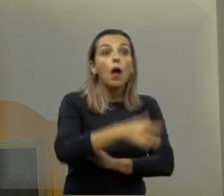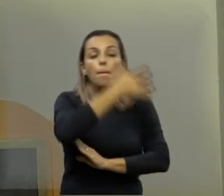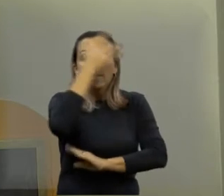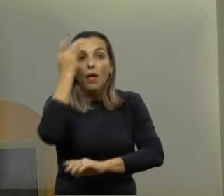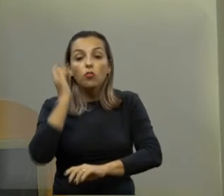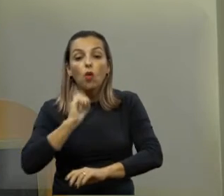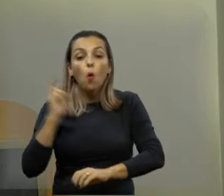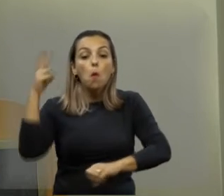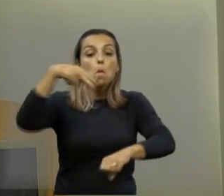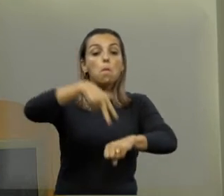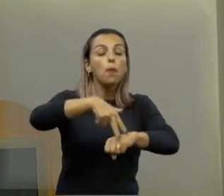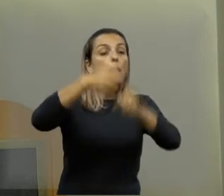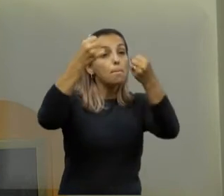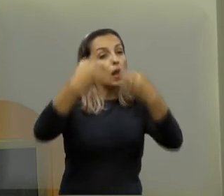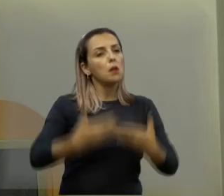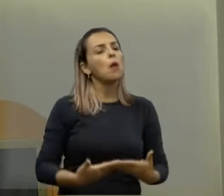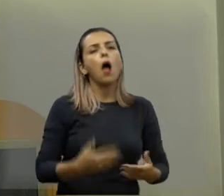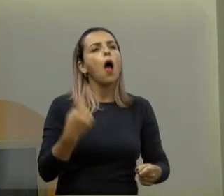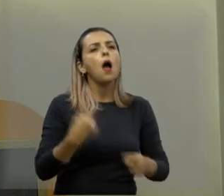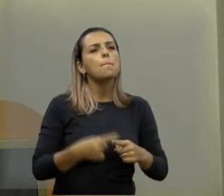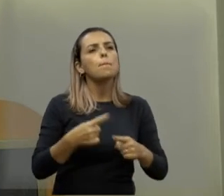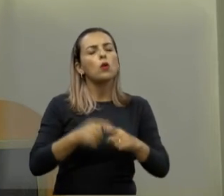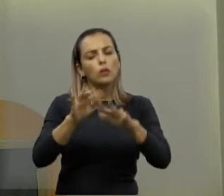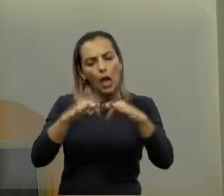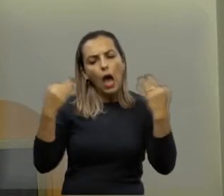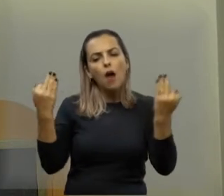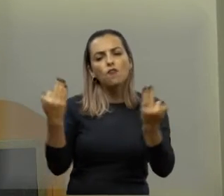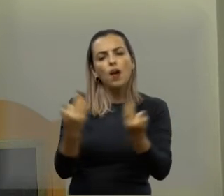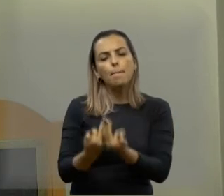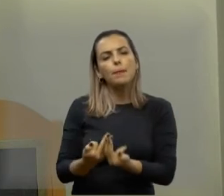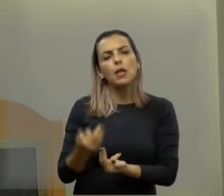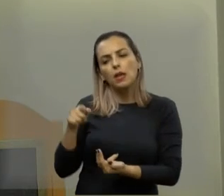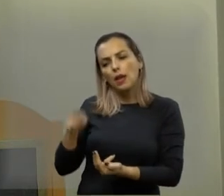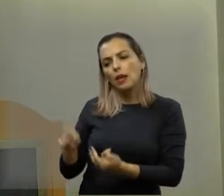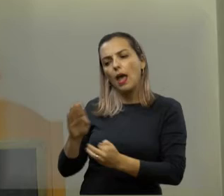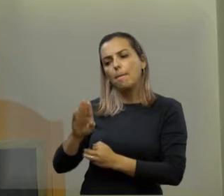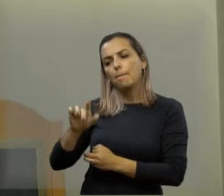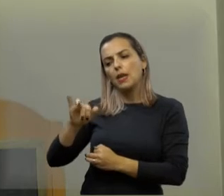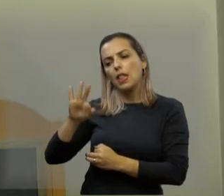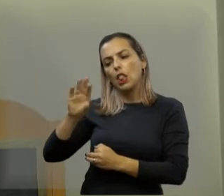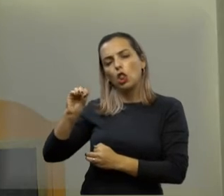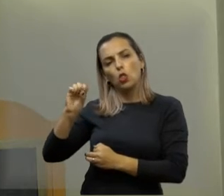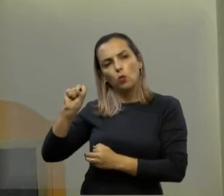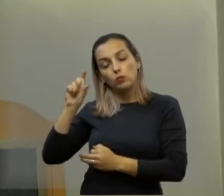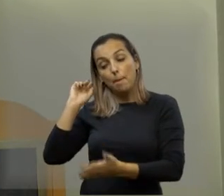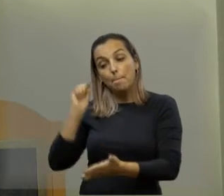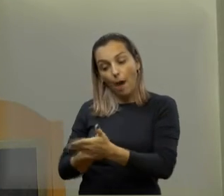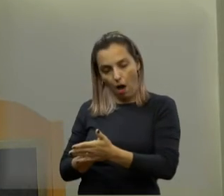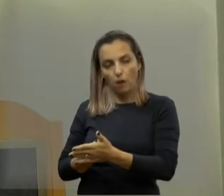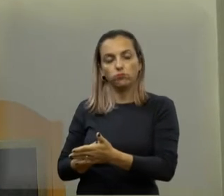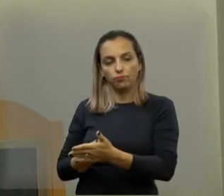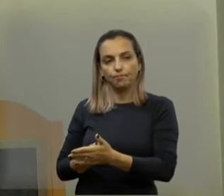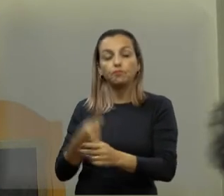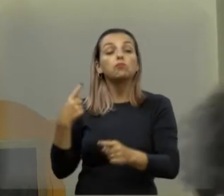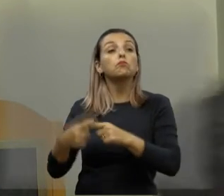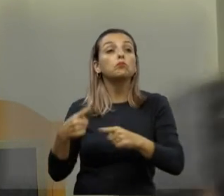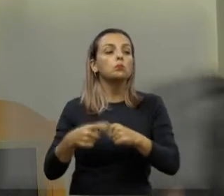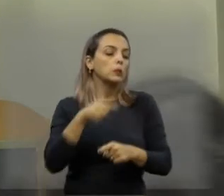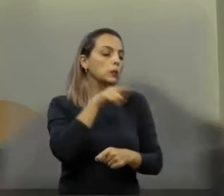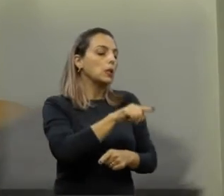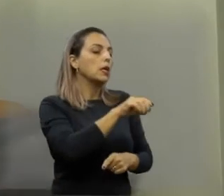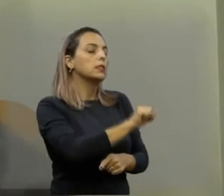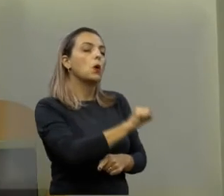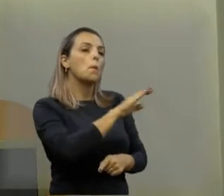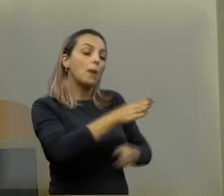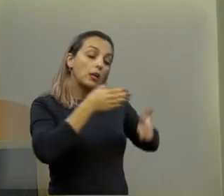explicar porque que a família quem perde um ente querido está enterrado nos Britos paga essa taxa e porque quem